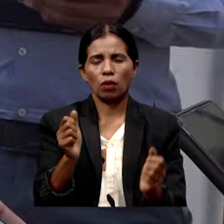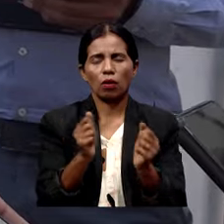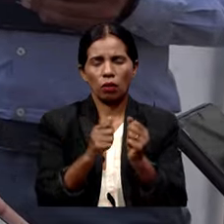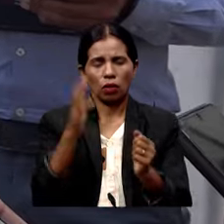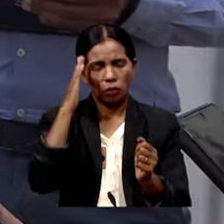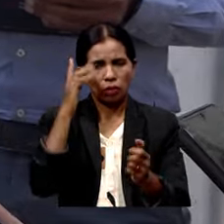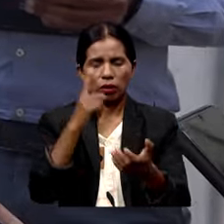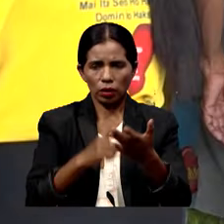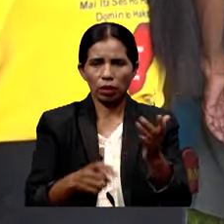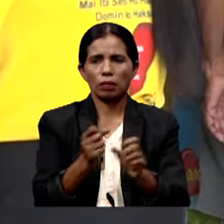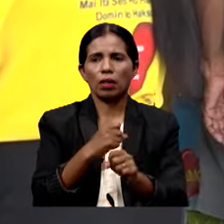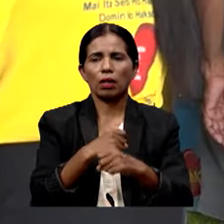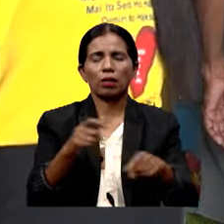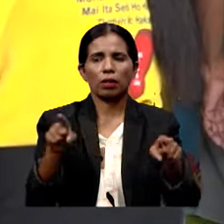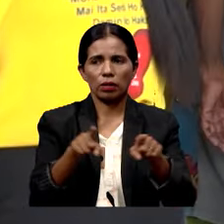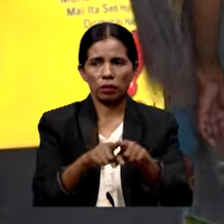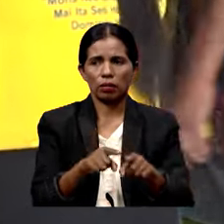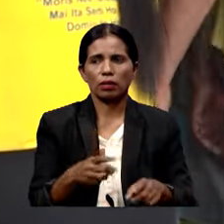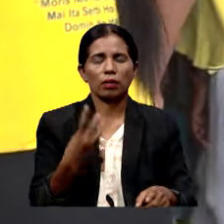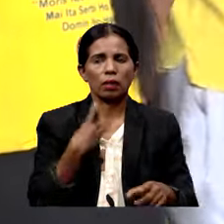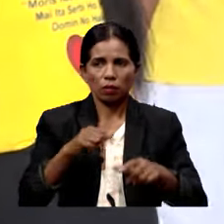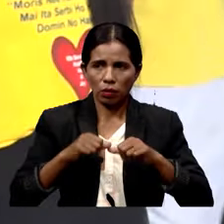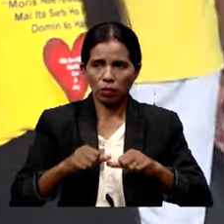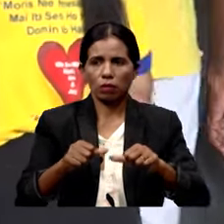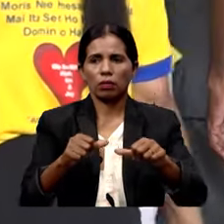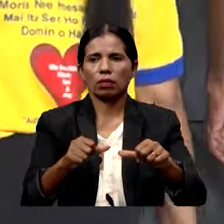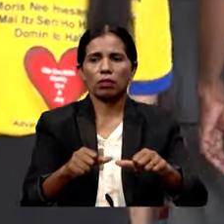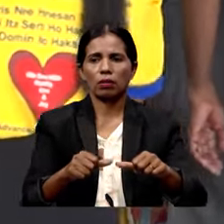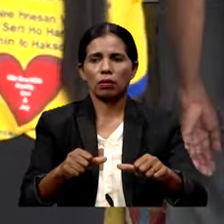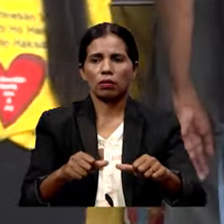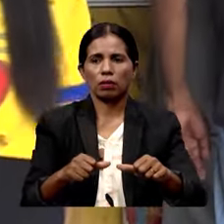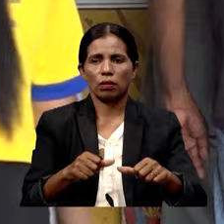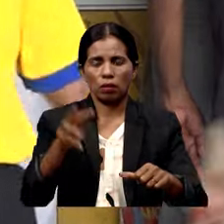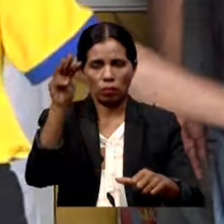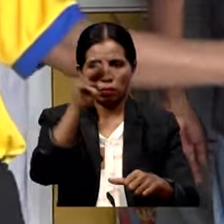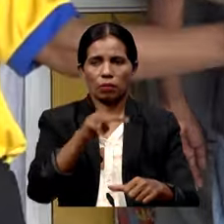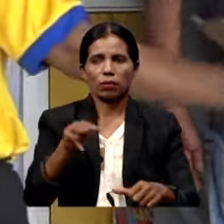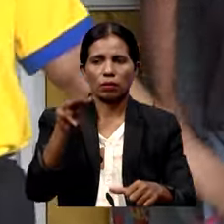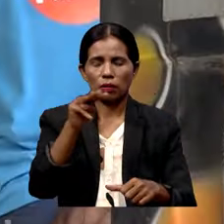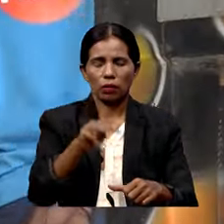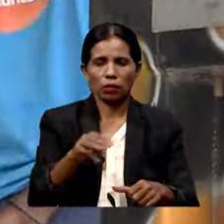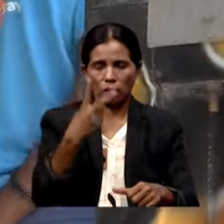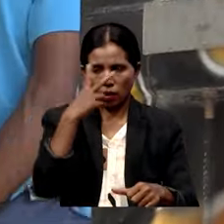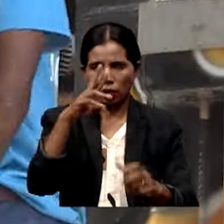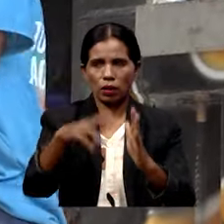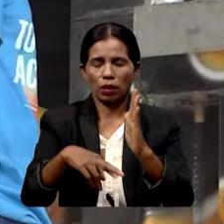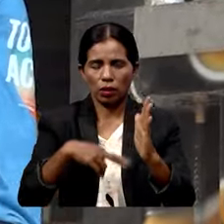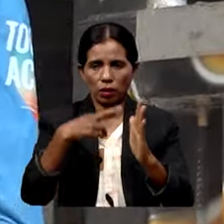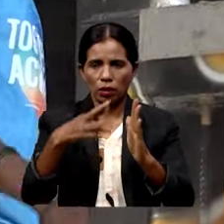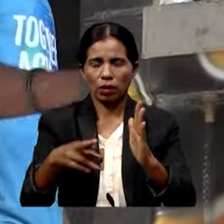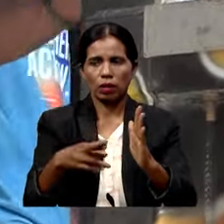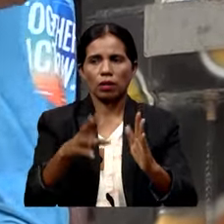halok fali potiran sane. Tiro comércio indústria, ami continua monitoriza ba regulação